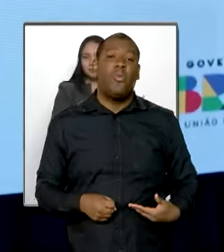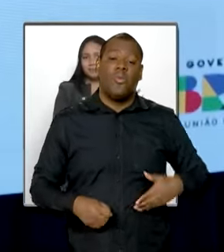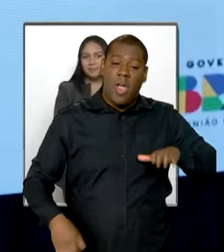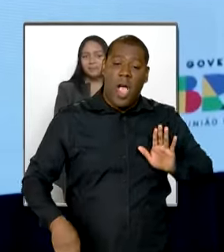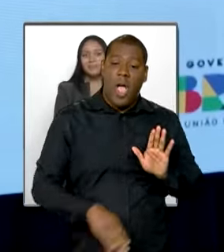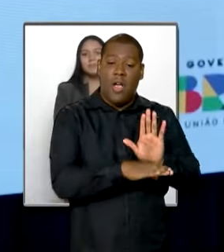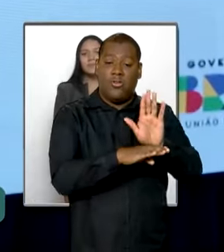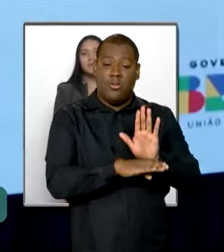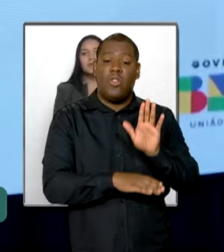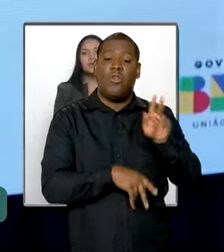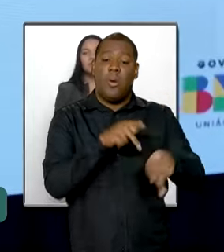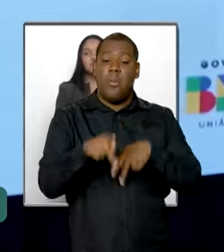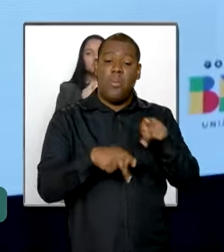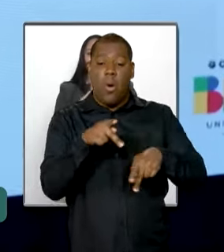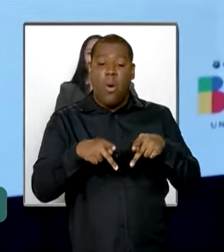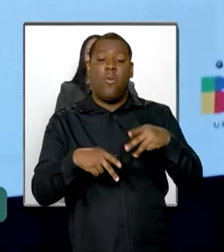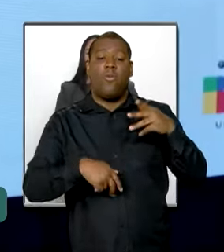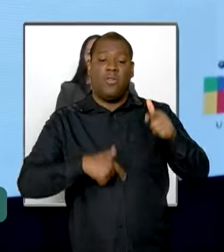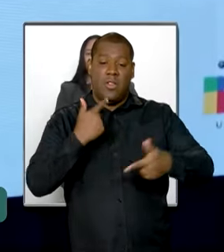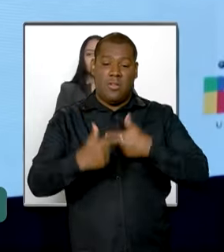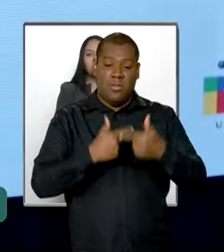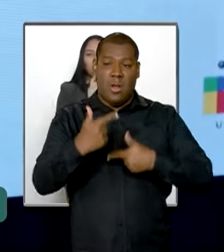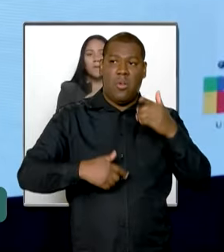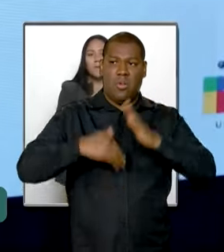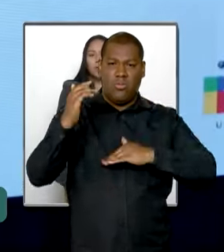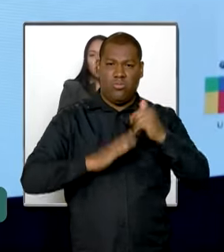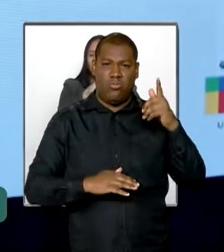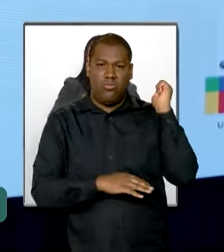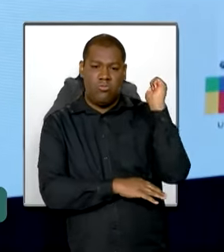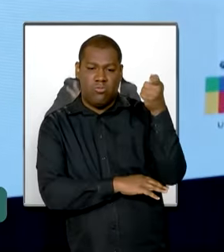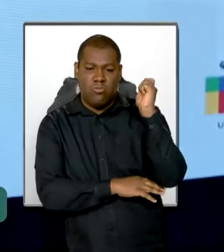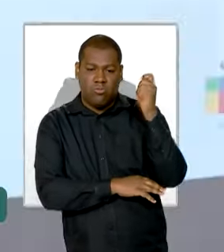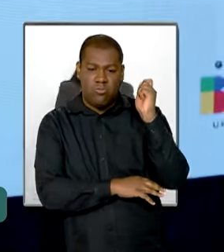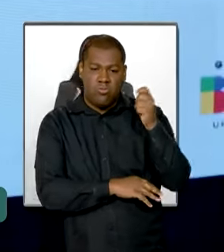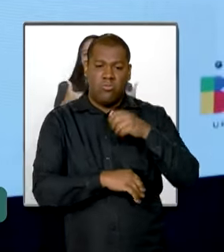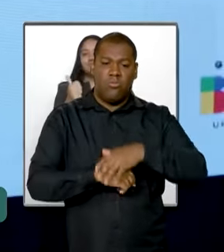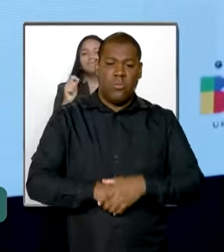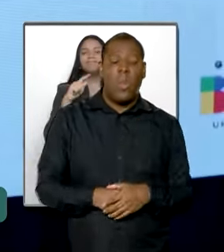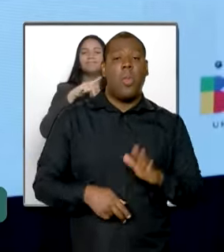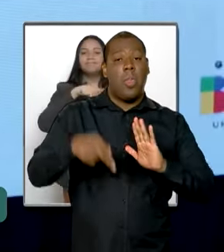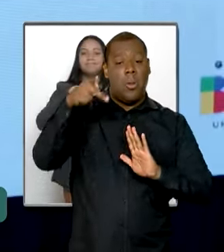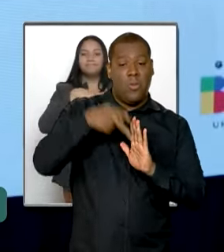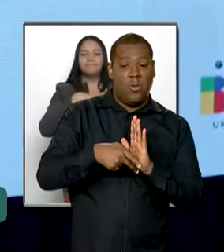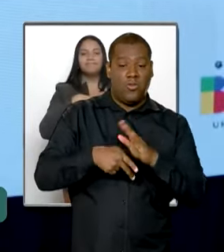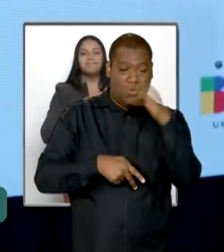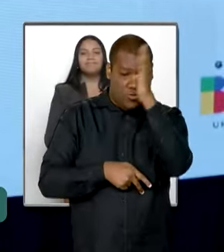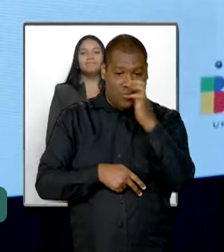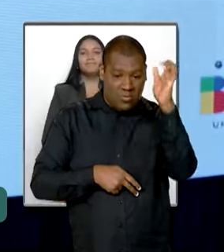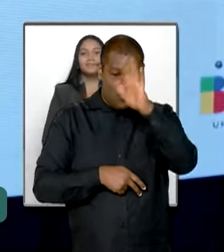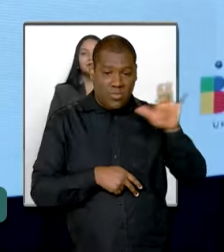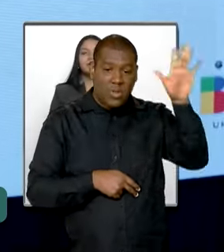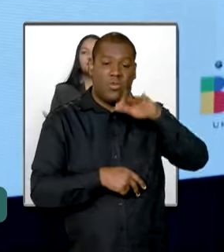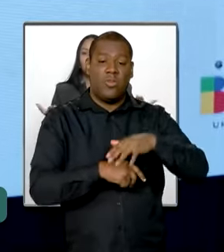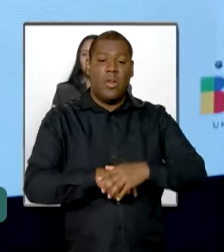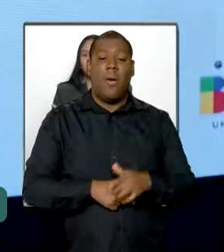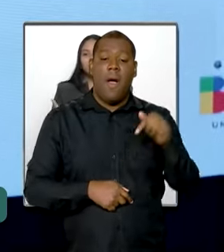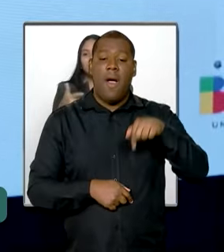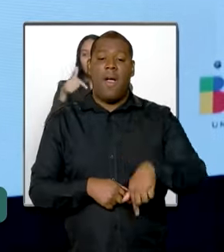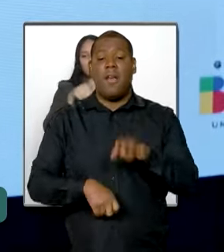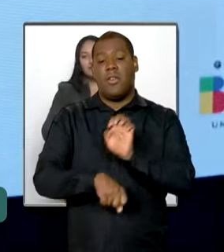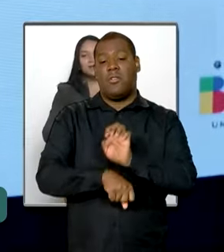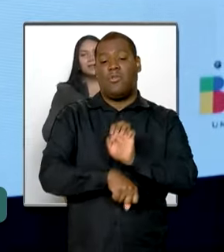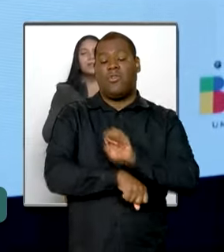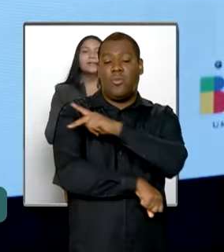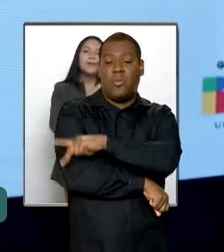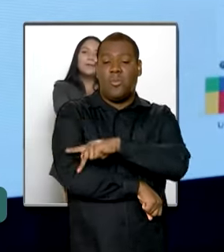artesanal, para lançar um programa nacional que parte do Piauí. Nós tínhamos que estar aqui no Piauí e fazer